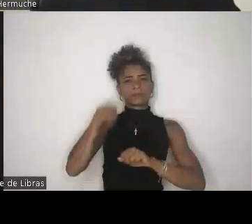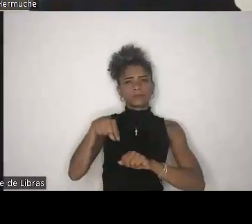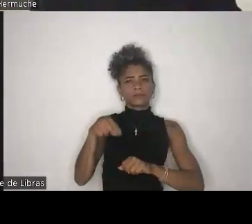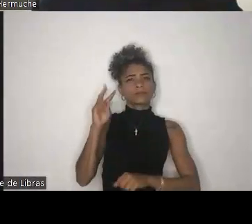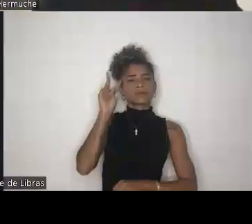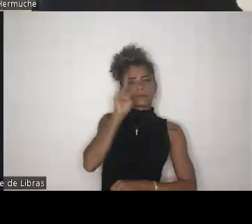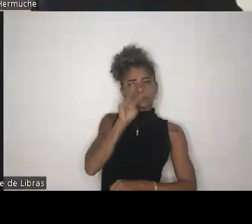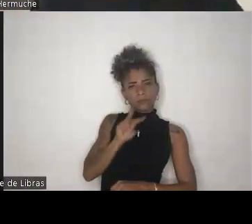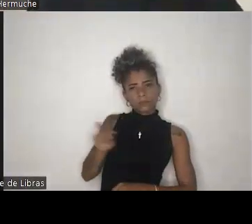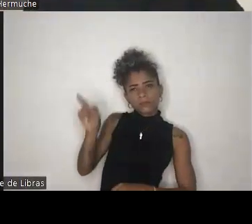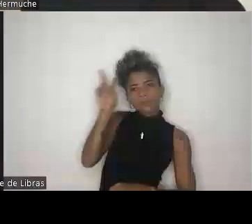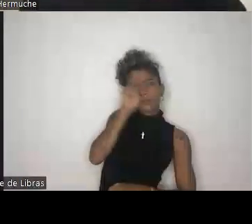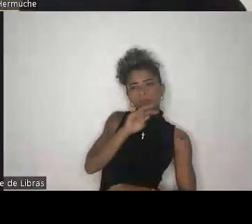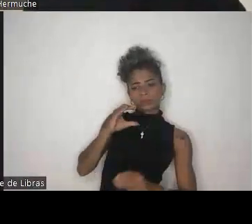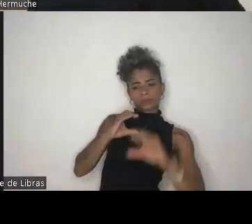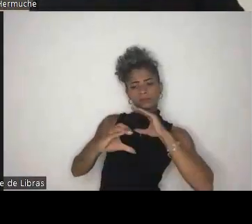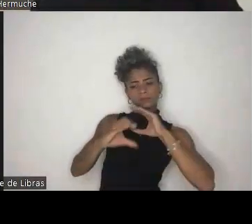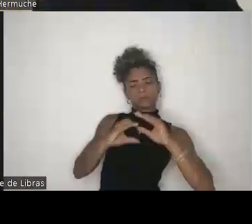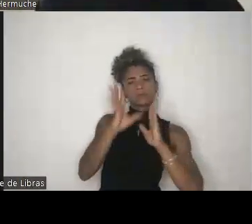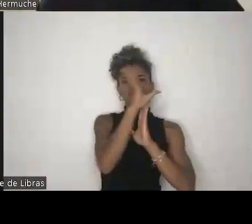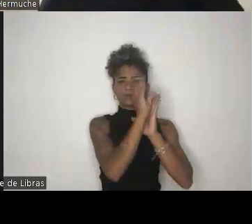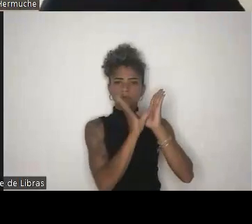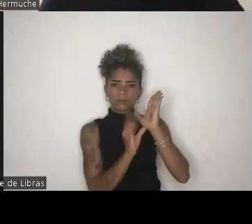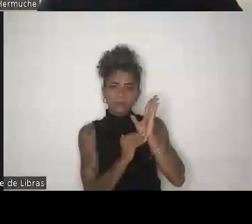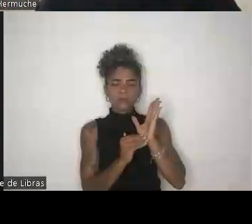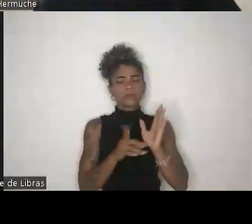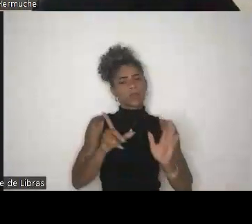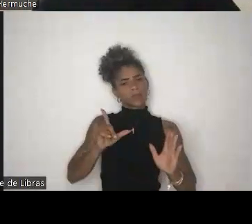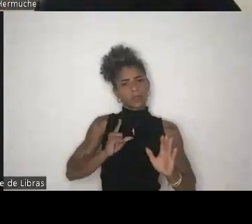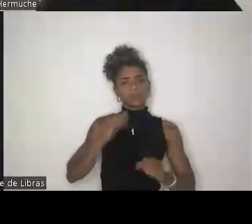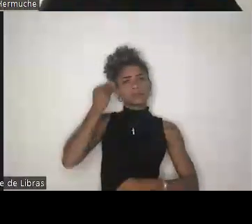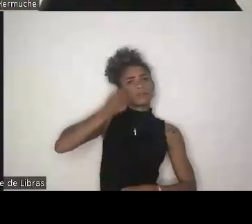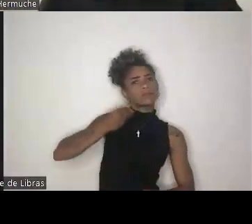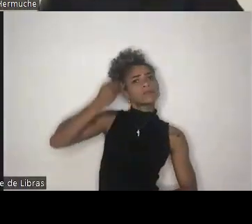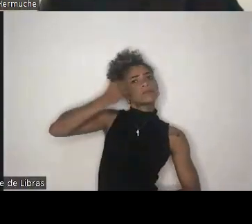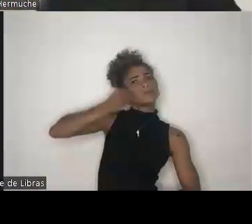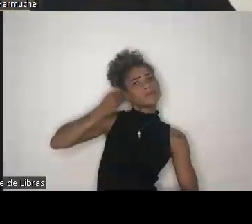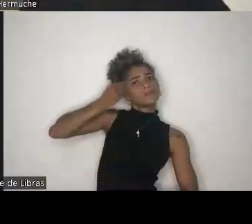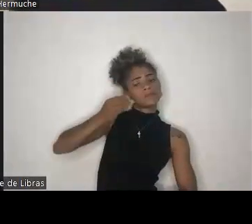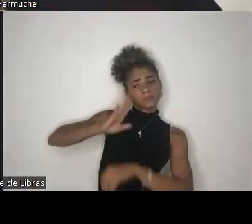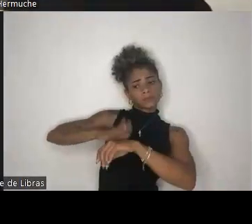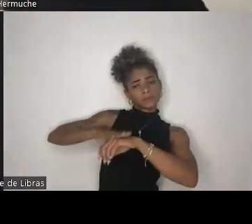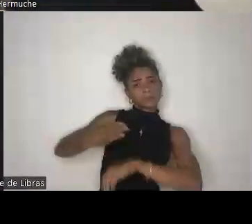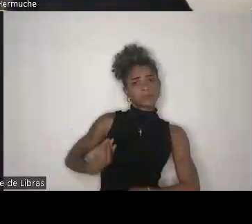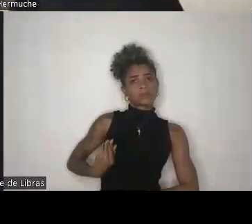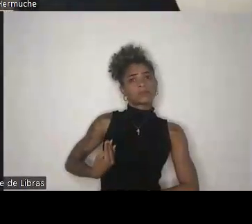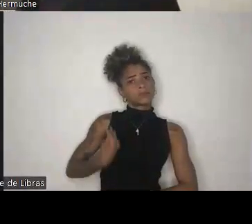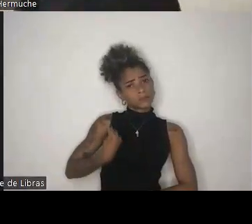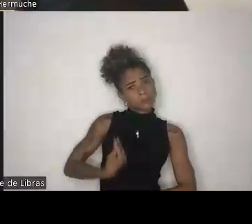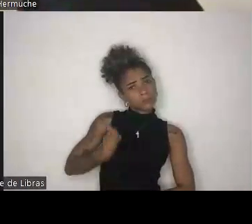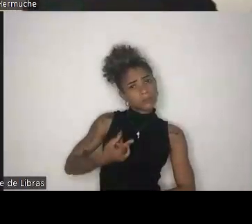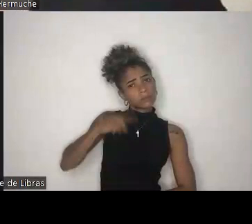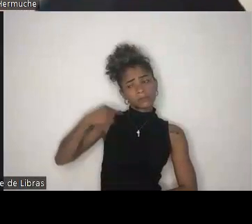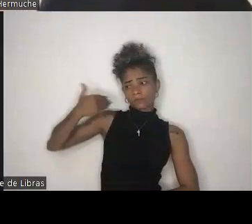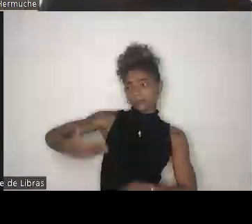com conteúdo forma a partir de experiências da vida isso que vem